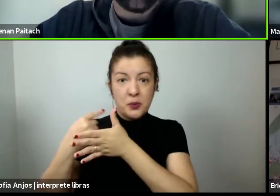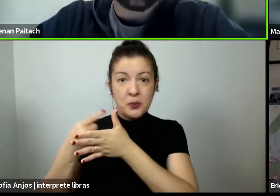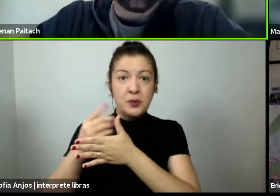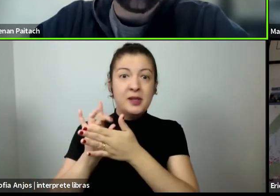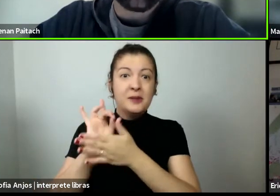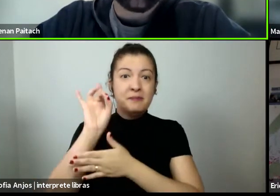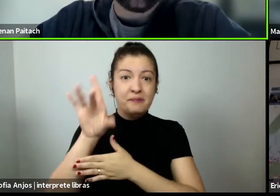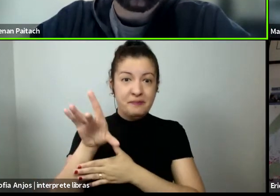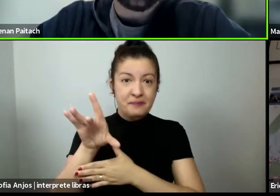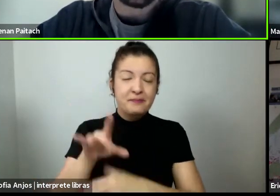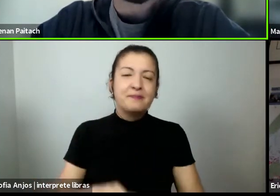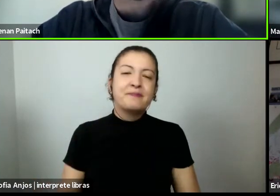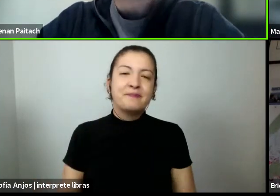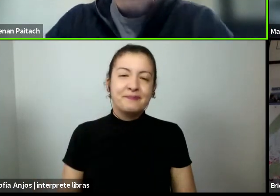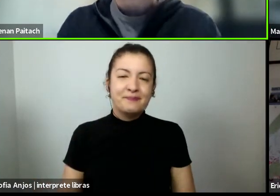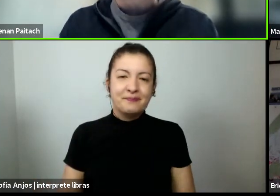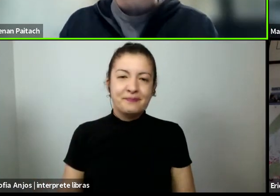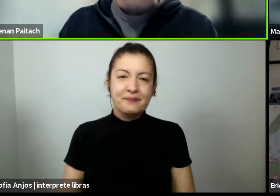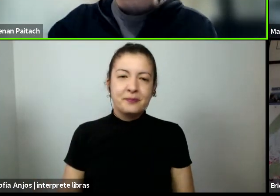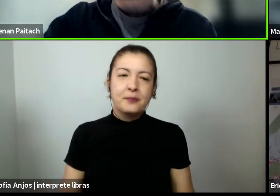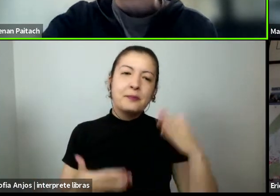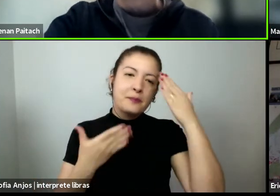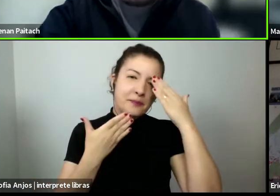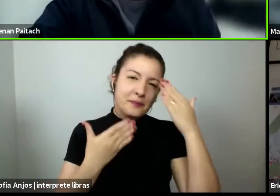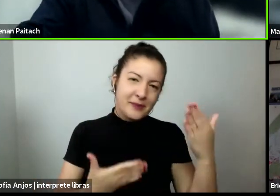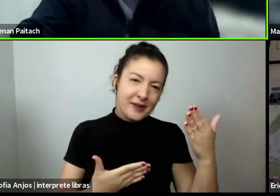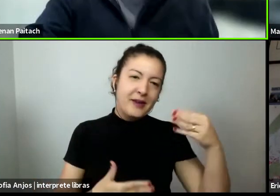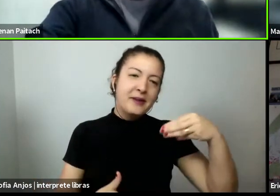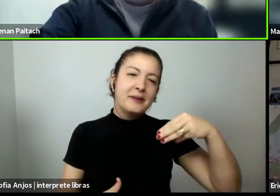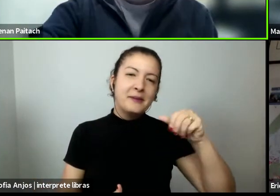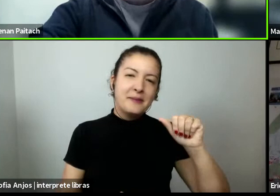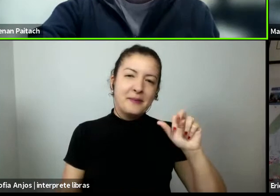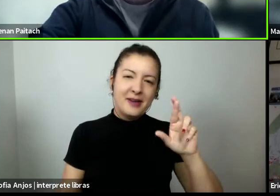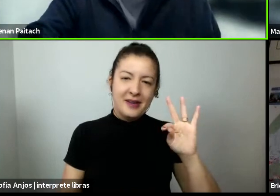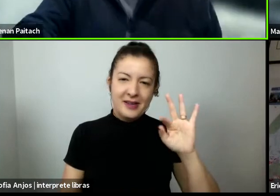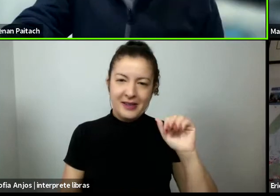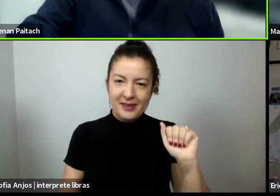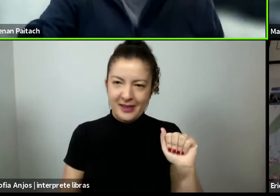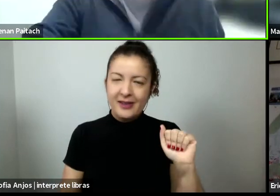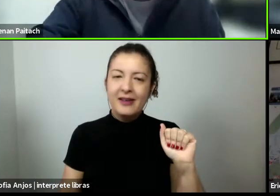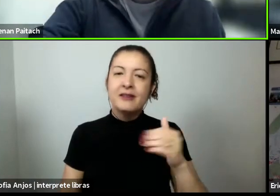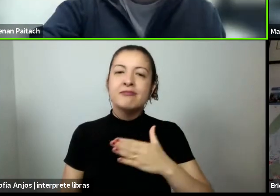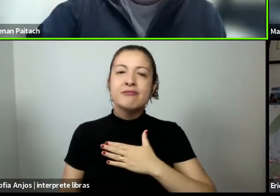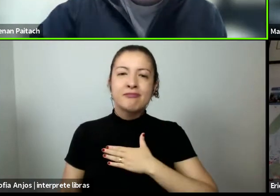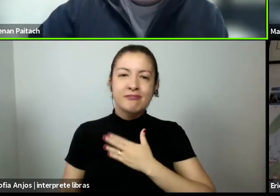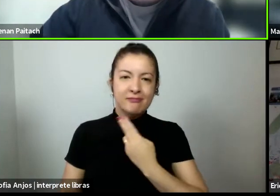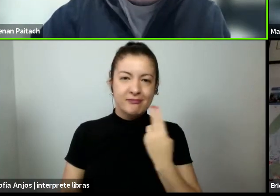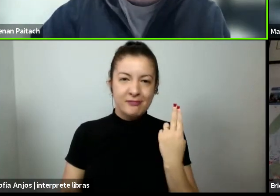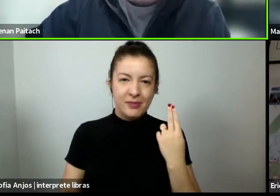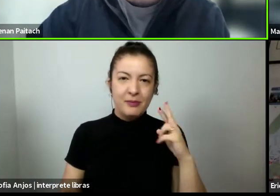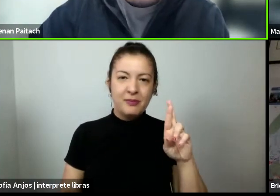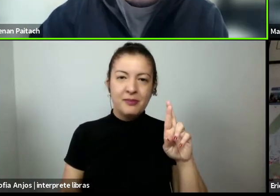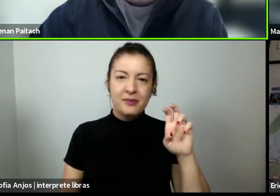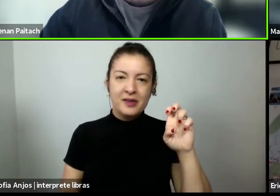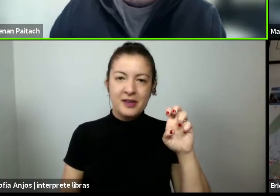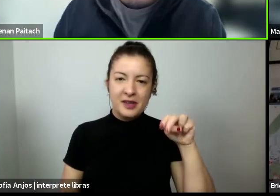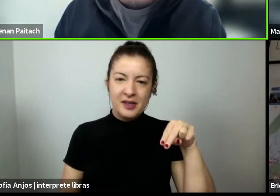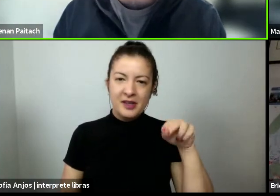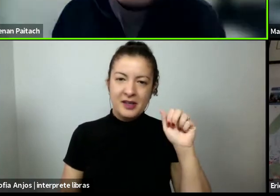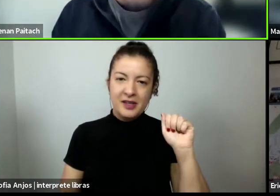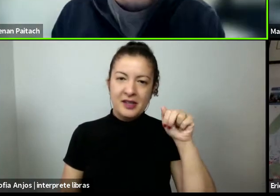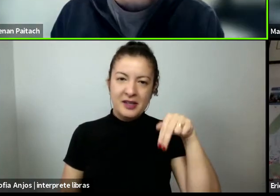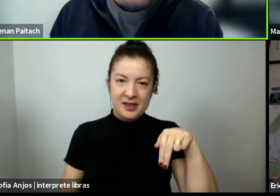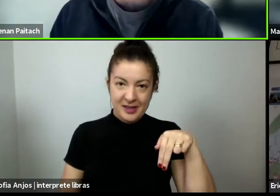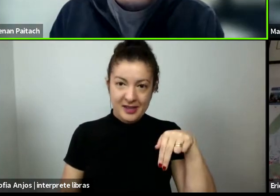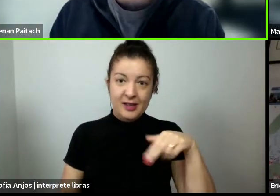Ok, obrigado, Marta. Então, eu sou o Renan Paitachi, eu sou um homem jovem,